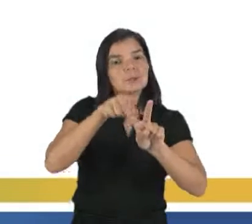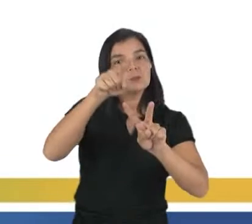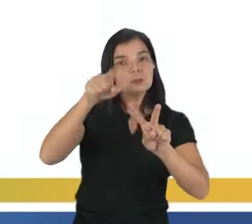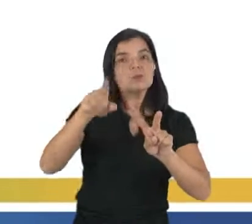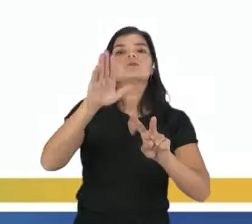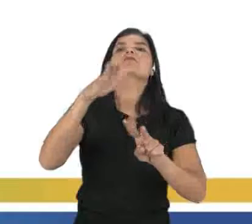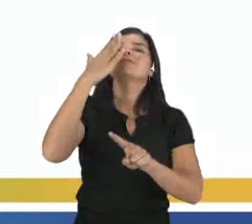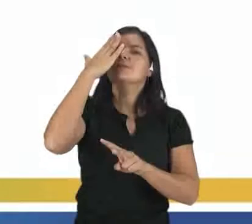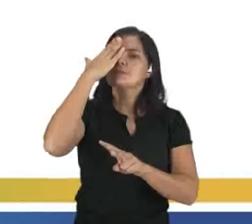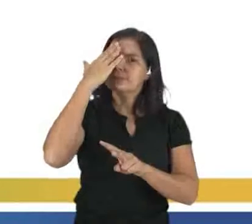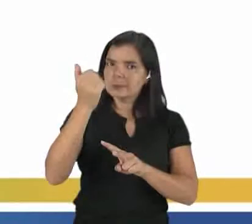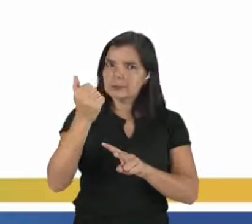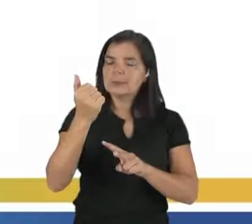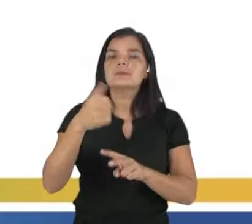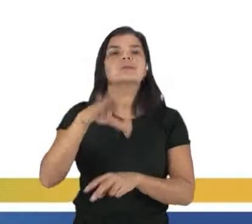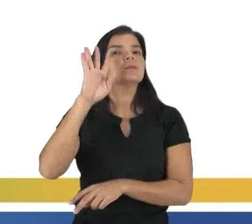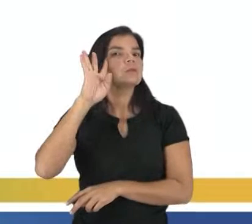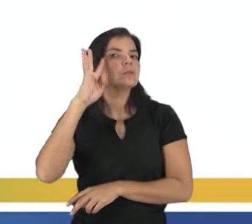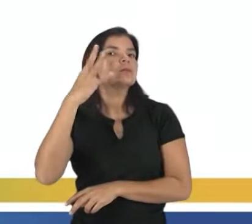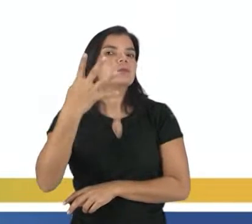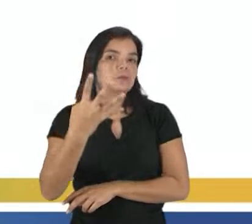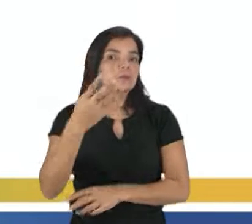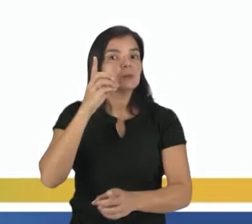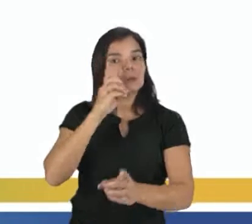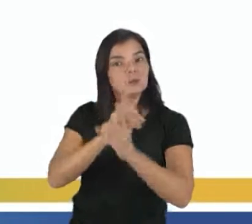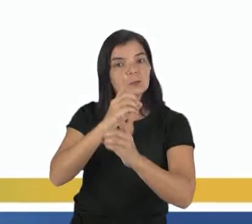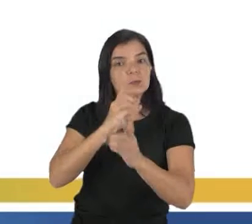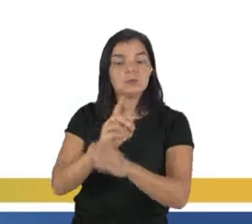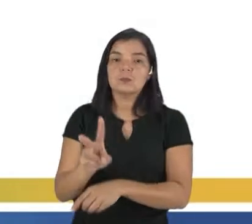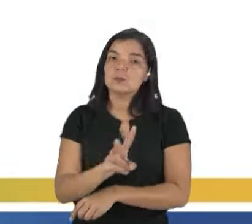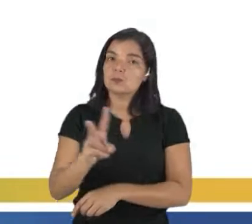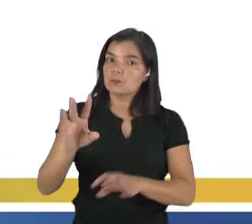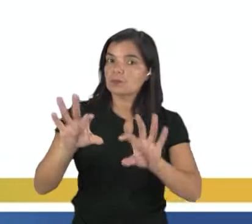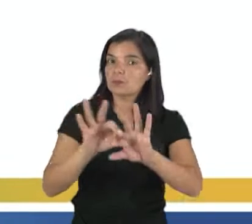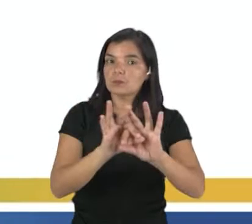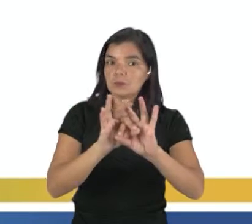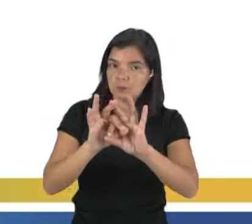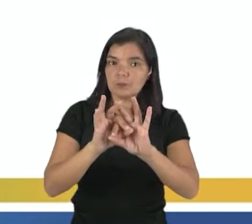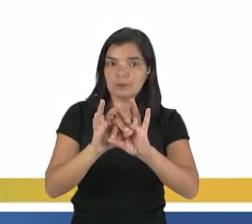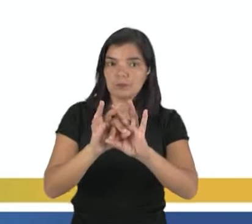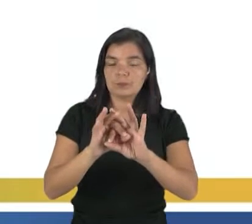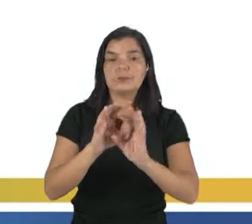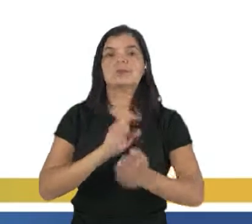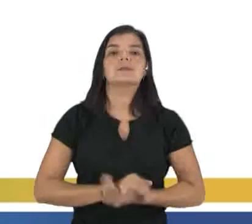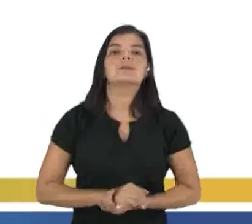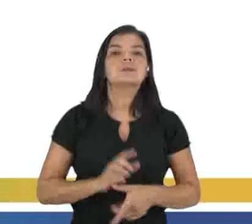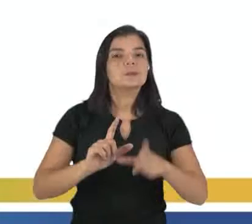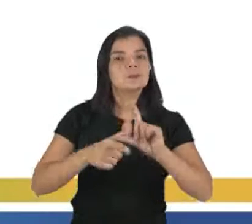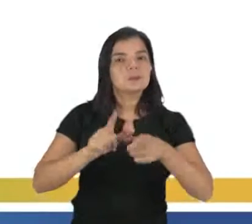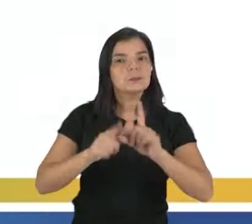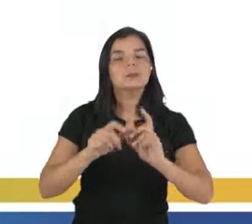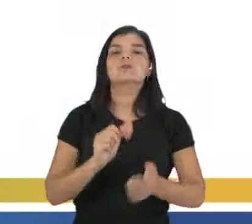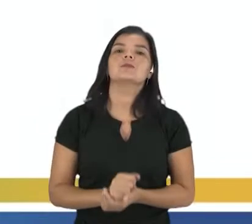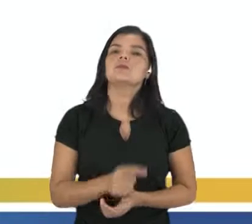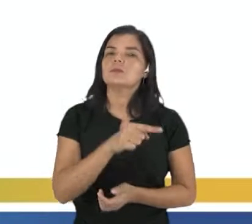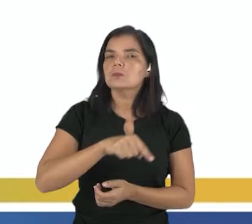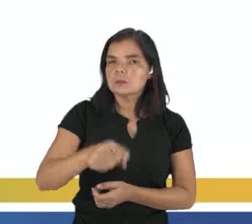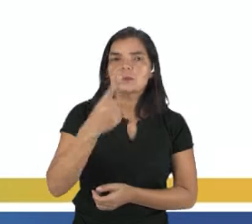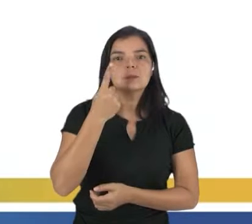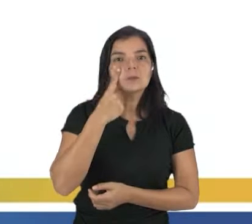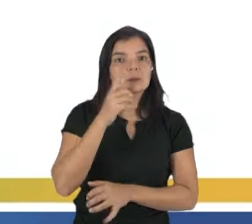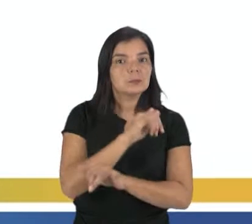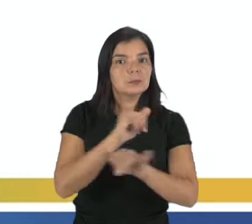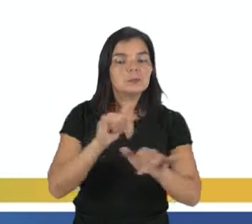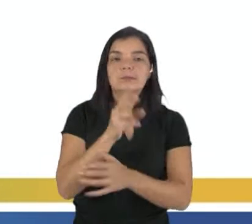você já sabe que você tem que resolver encontrar o valor que está associado aquela incógnita então como eu falei para você